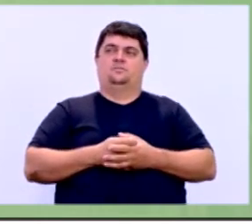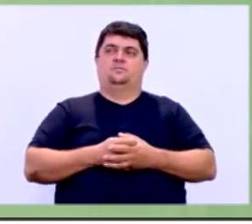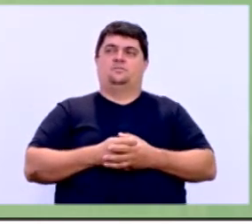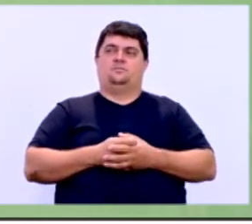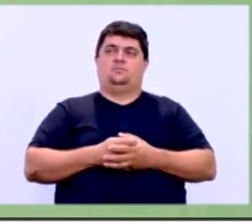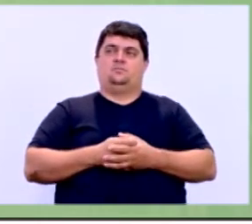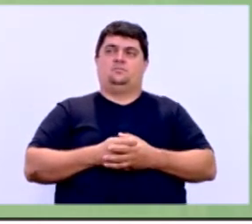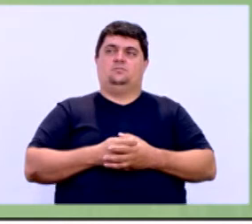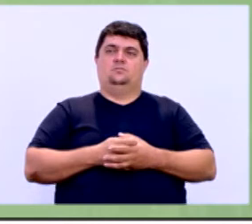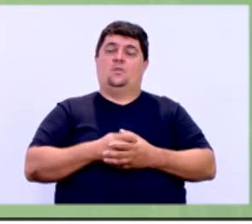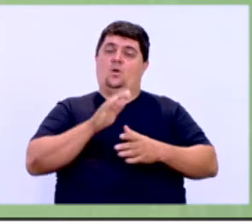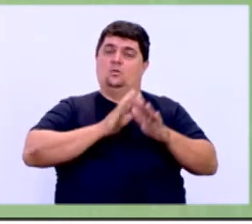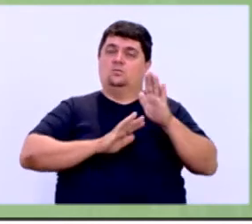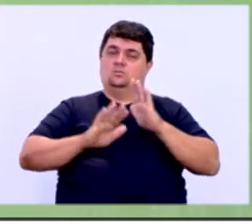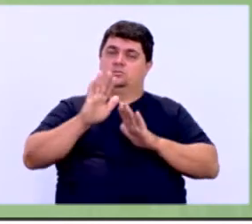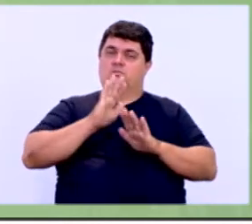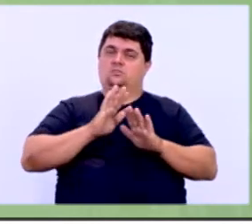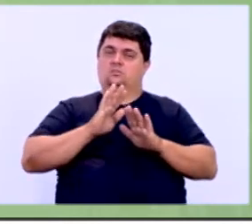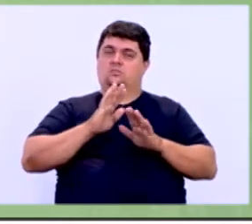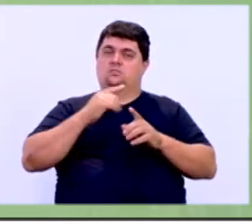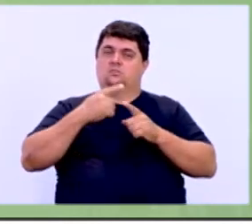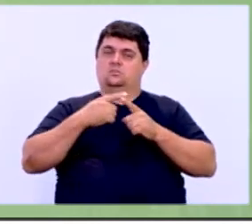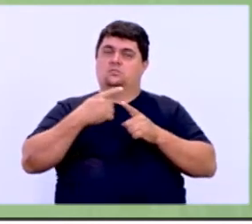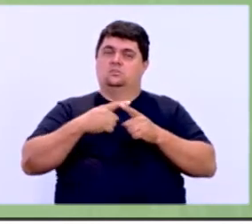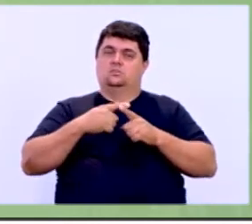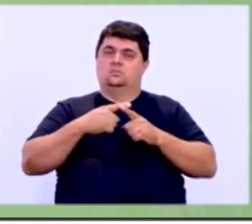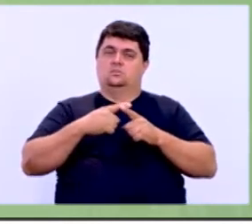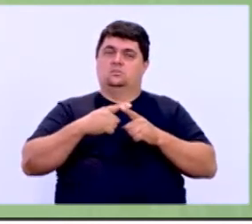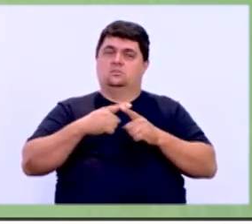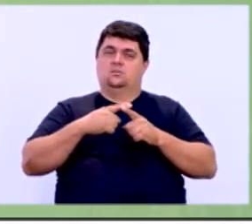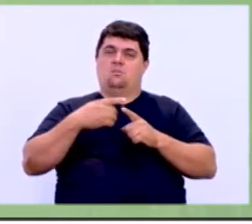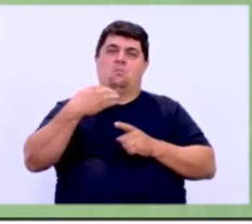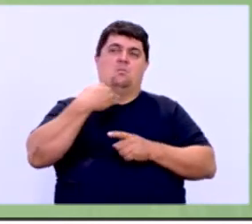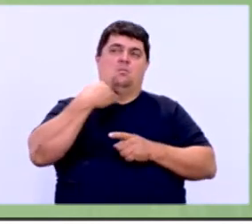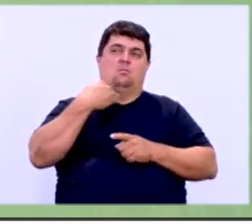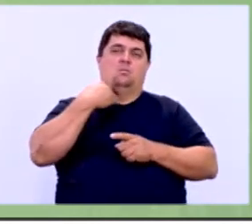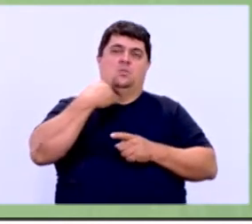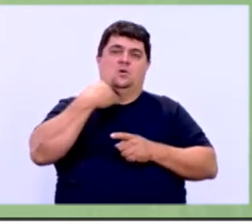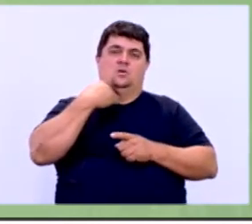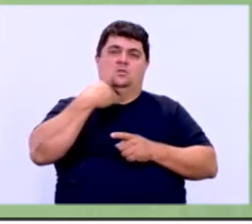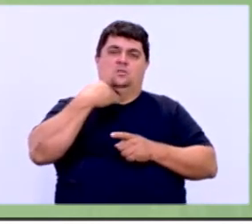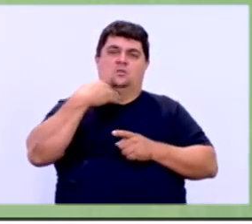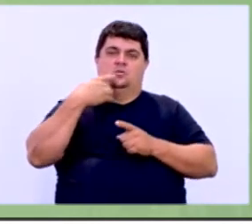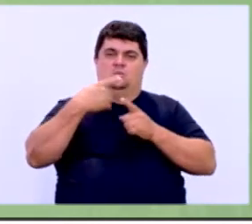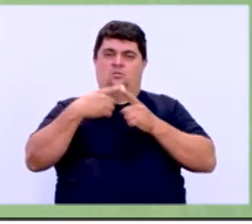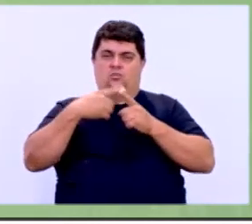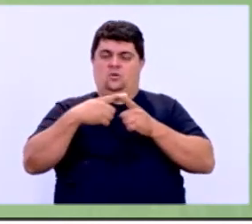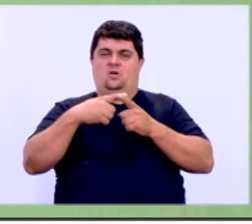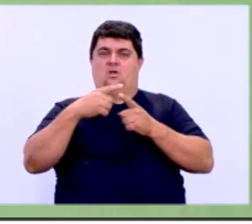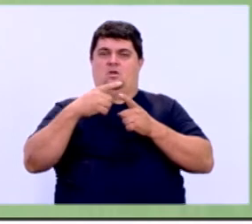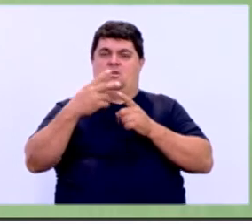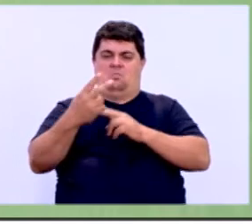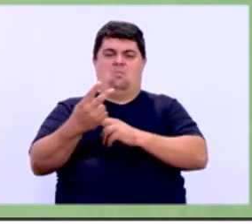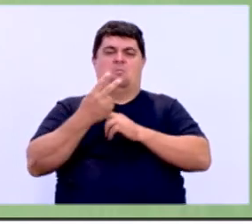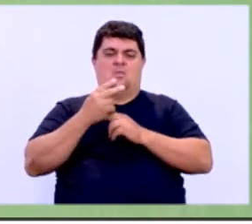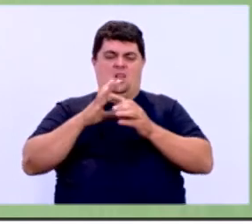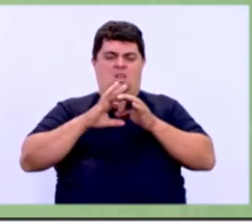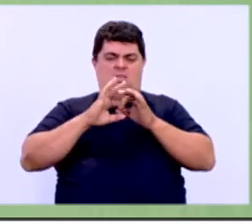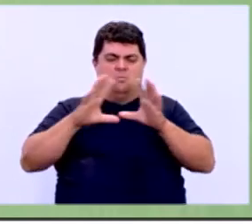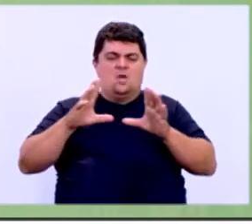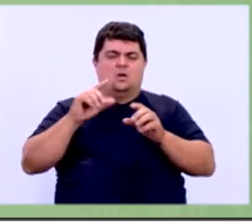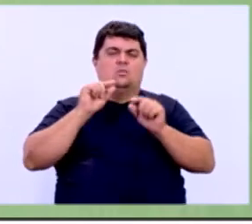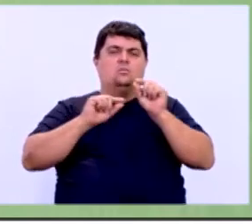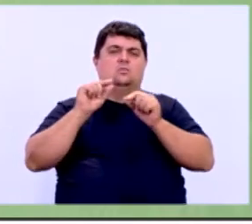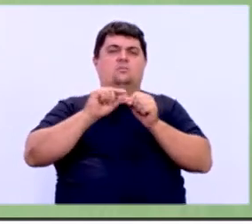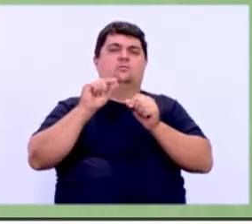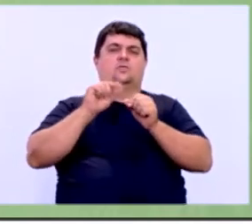pessoal, cuidado, né, que geralmente os bancos, né, para poder conceder um financiamento de 25 anos,